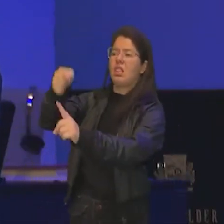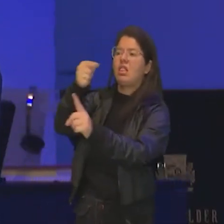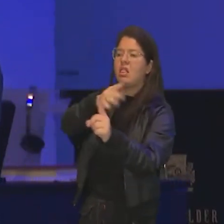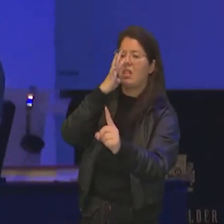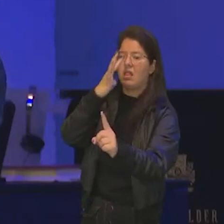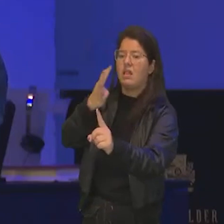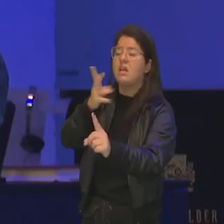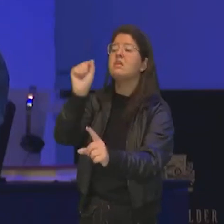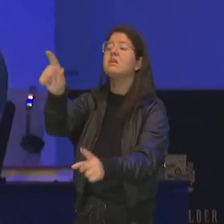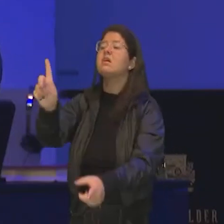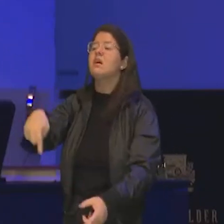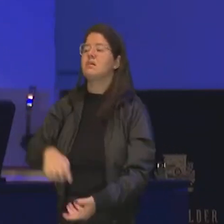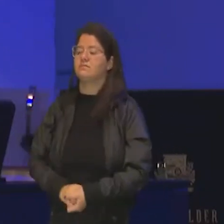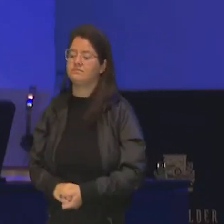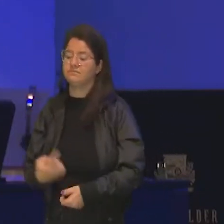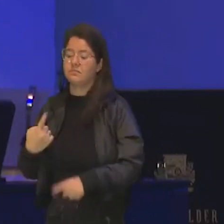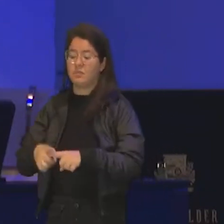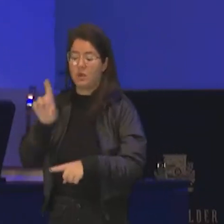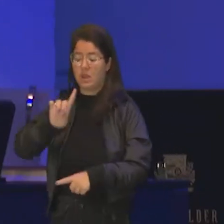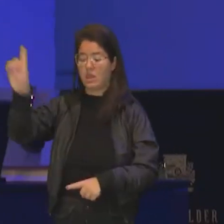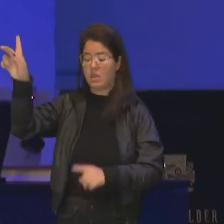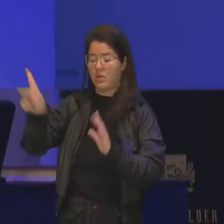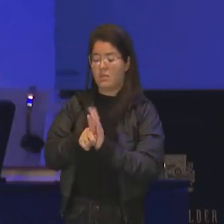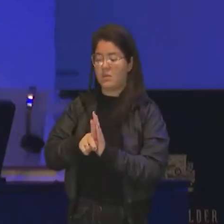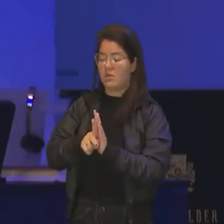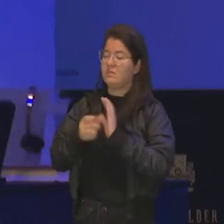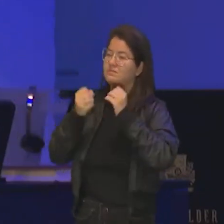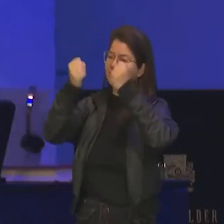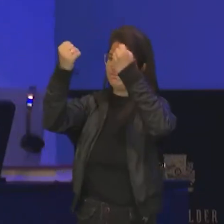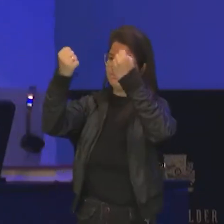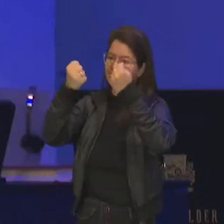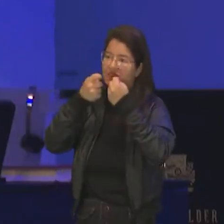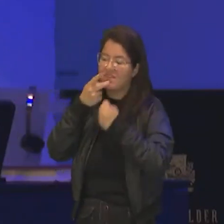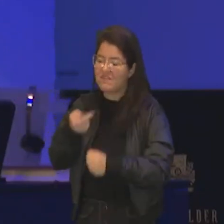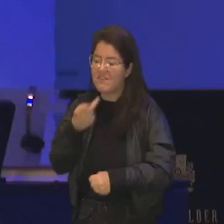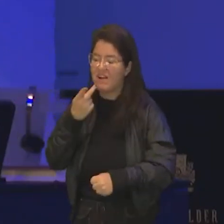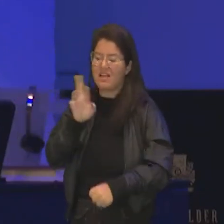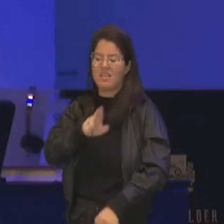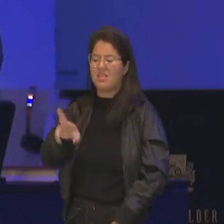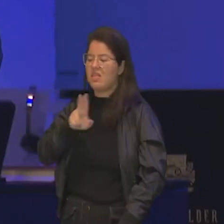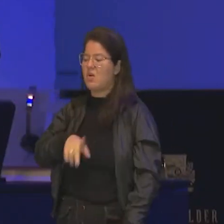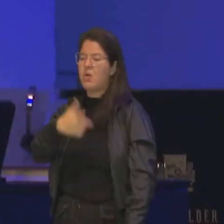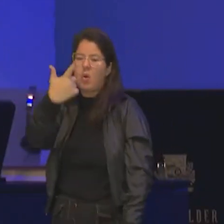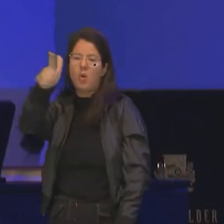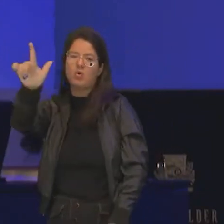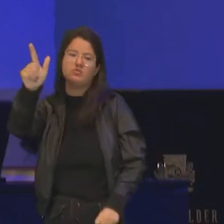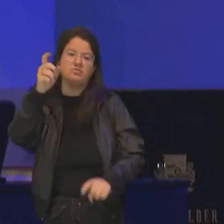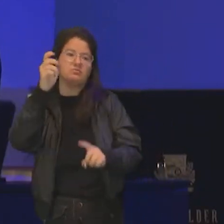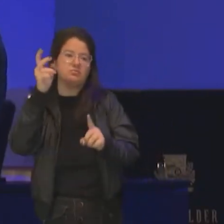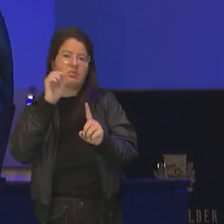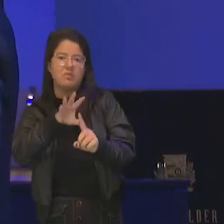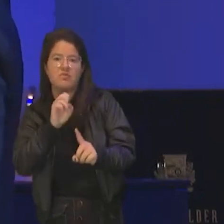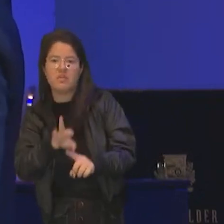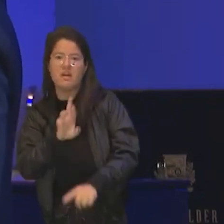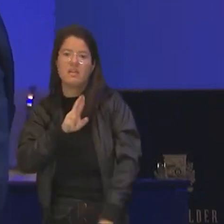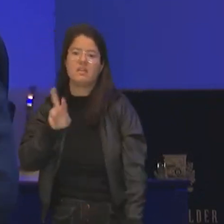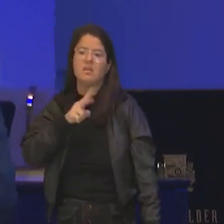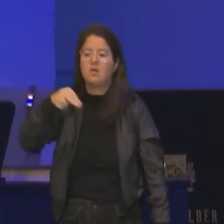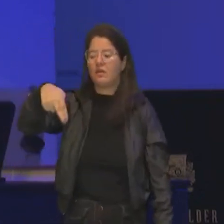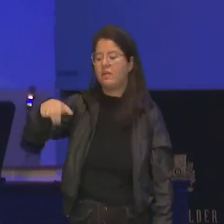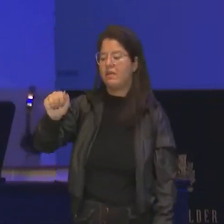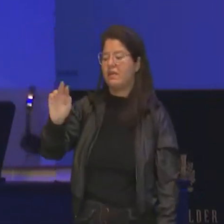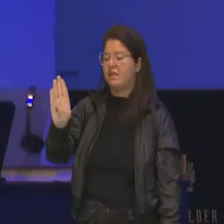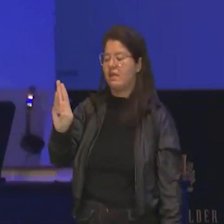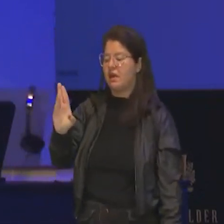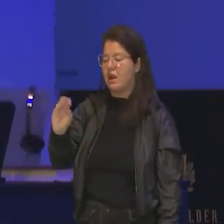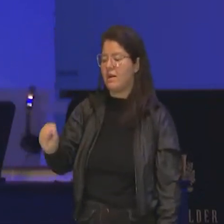você? Porque é o próprio Deus que traz esta palavra, sou eu. Não é o profeta Jeremias, não é o Nabucodonosor que tinha